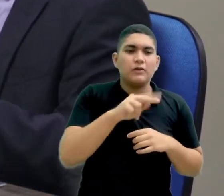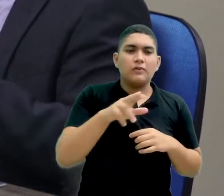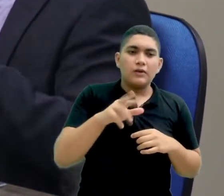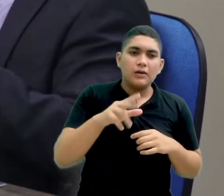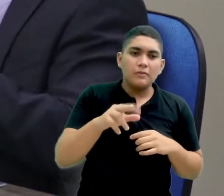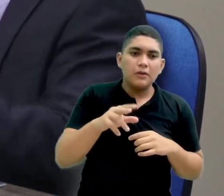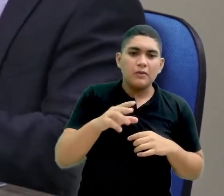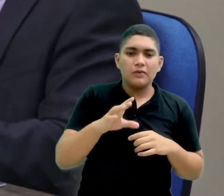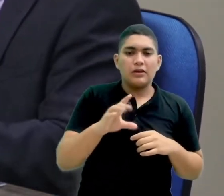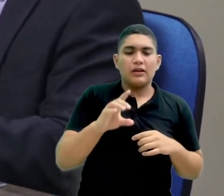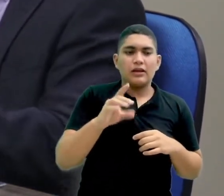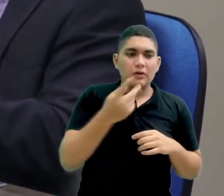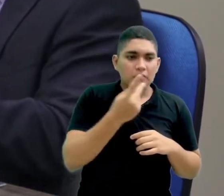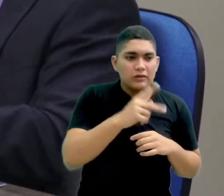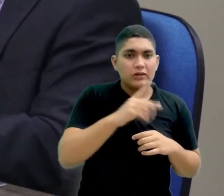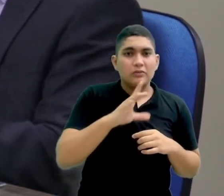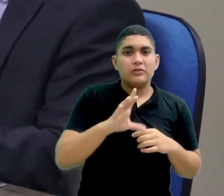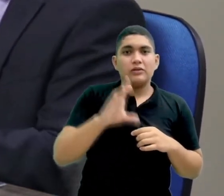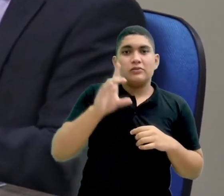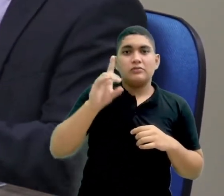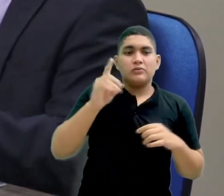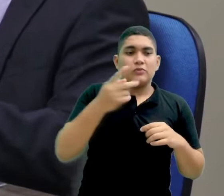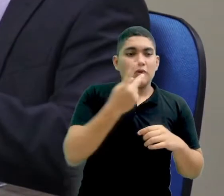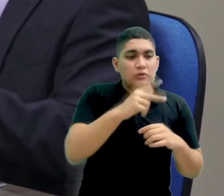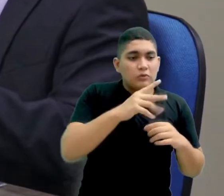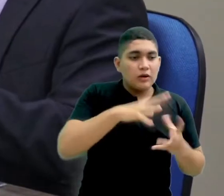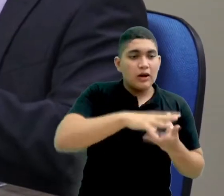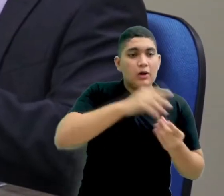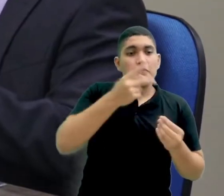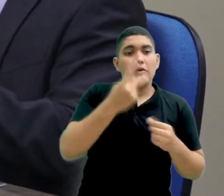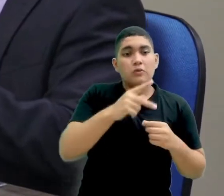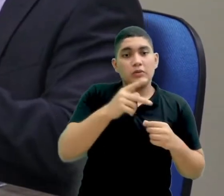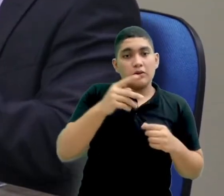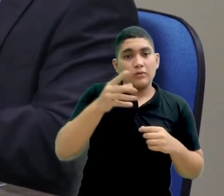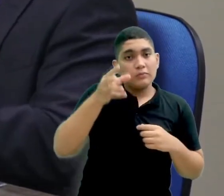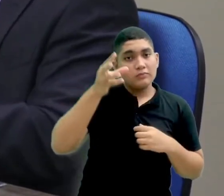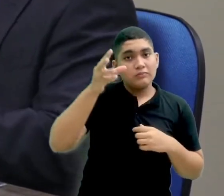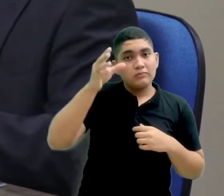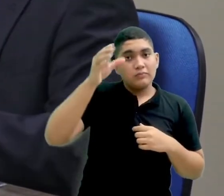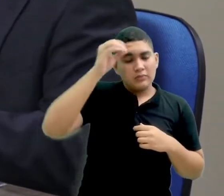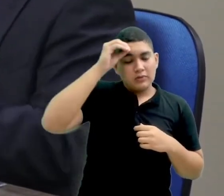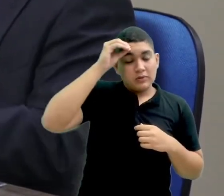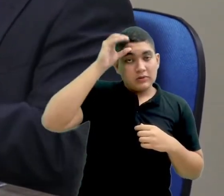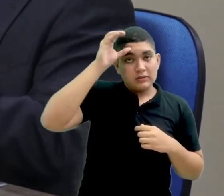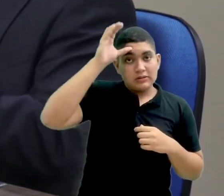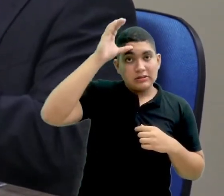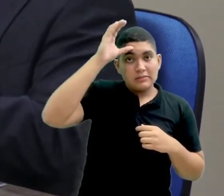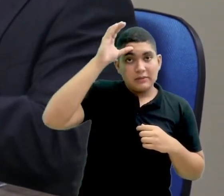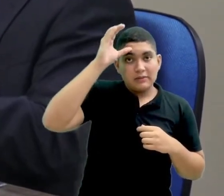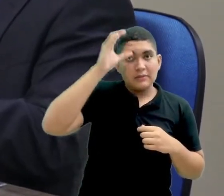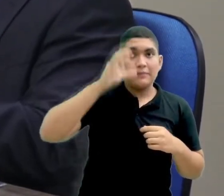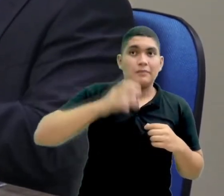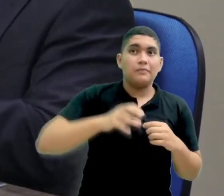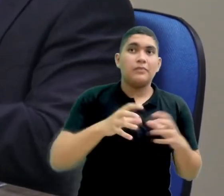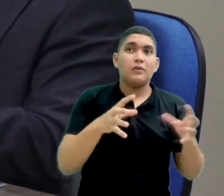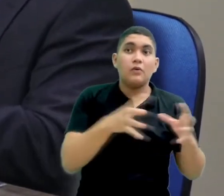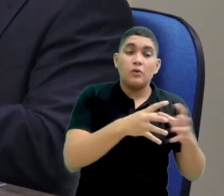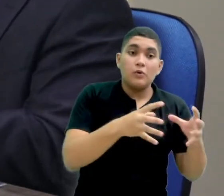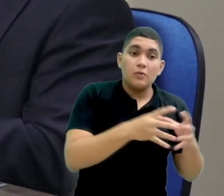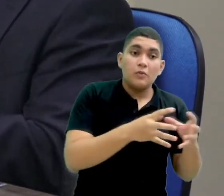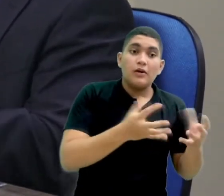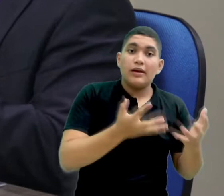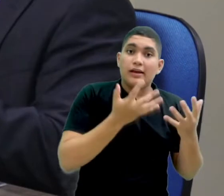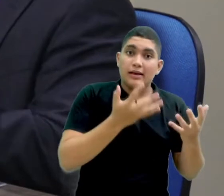de todo o teu entendimento. O fariseu, então, é esse típico, que ele quer ser salvo, assim ele deseja, mas apenas através